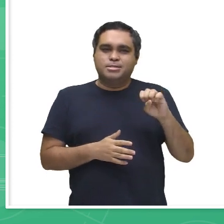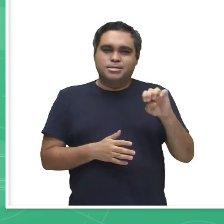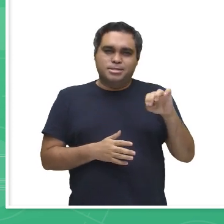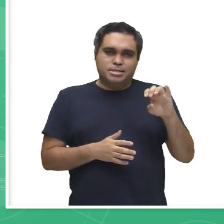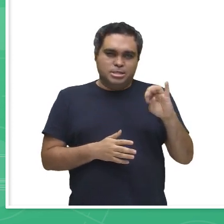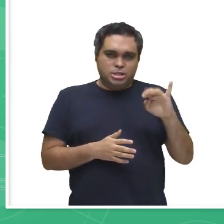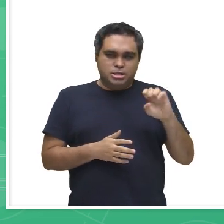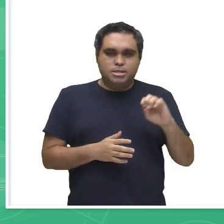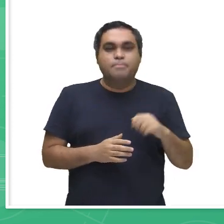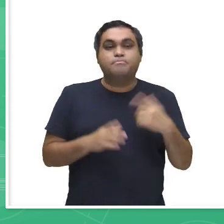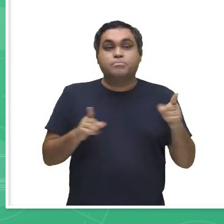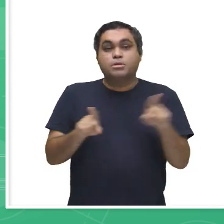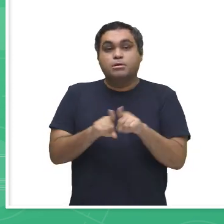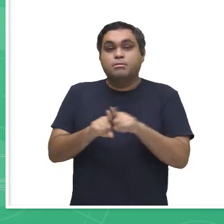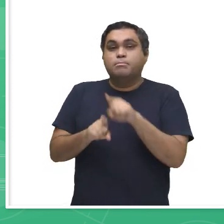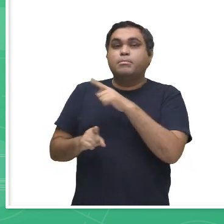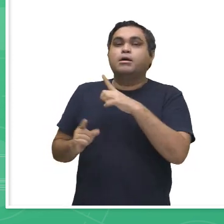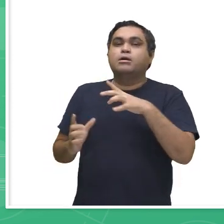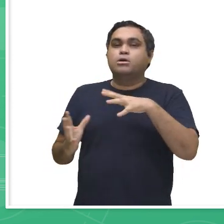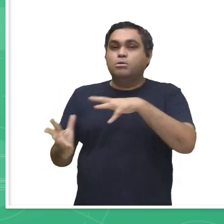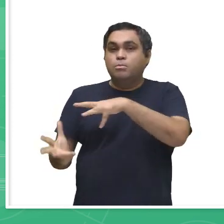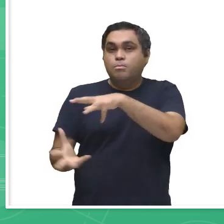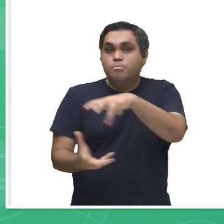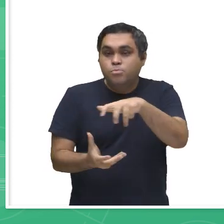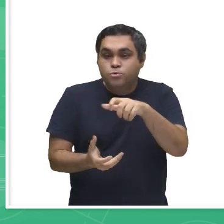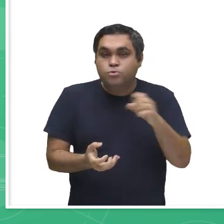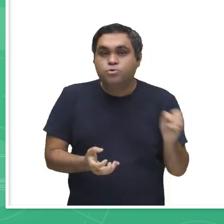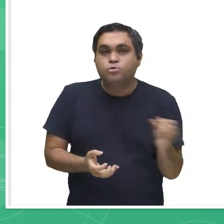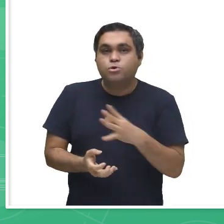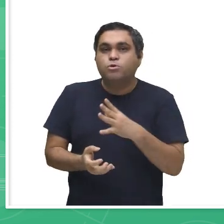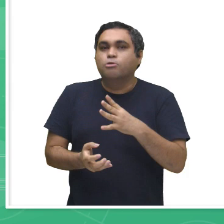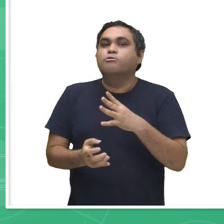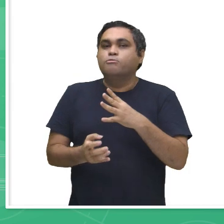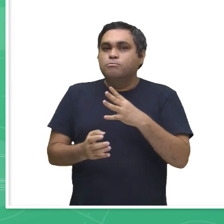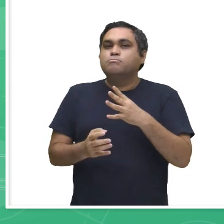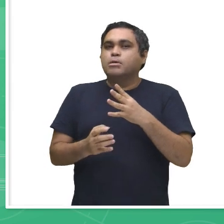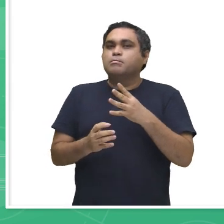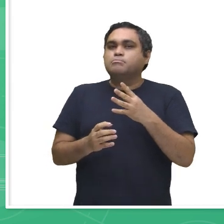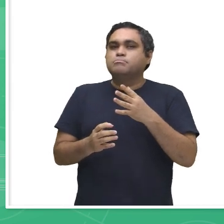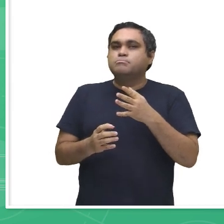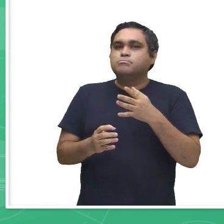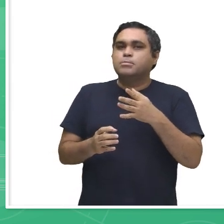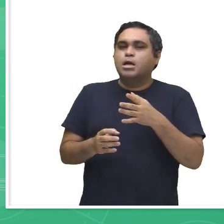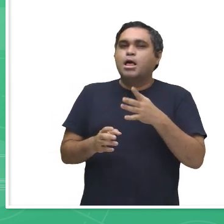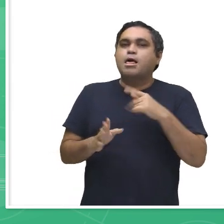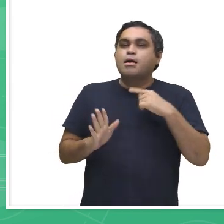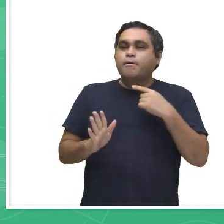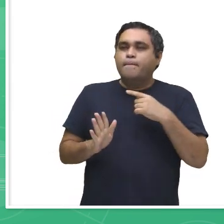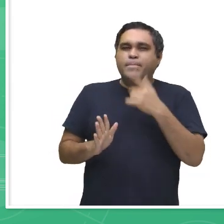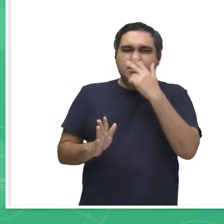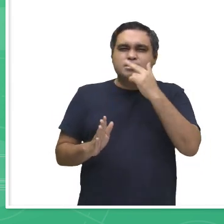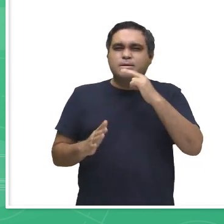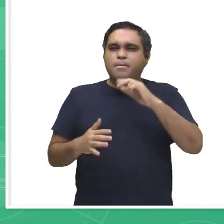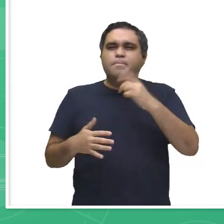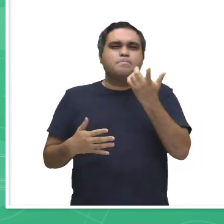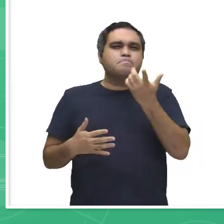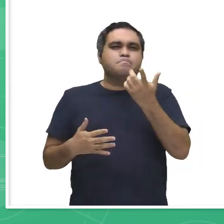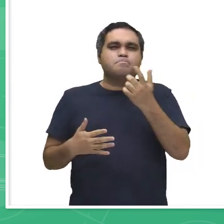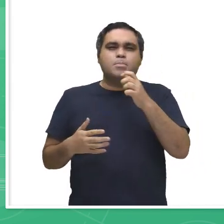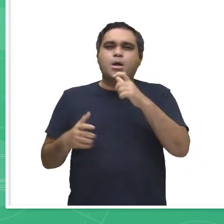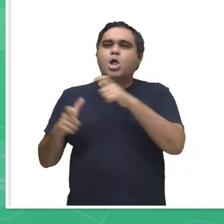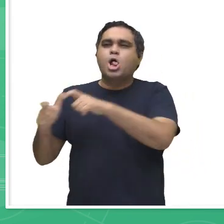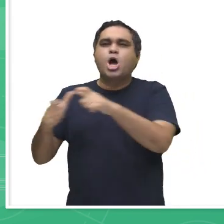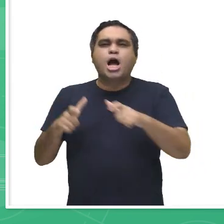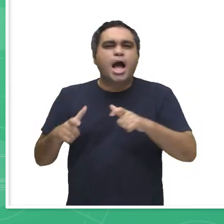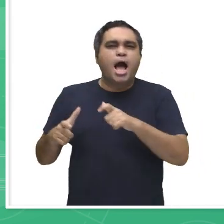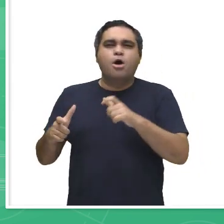XV. Isso vai ser muito importante. Por que é importante? Porque revelou a falta de conhecimento de outros povos e culturas.